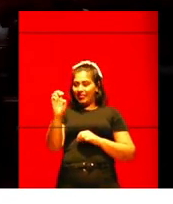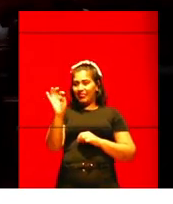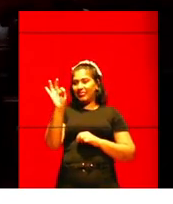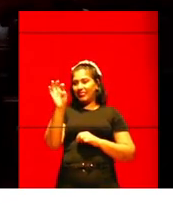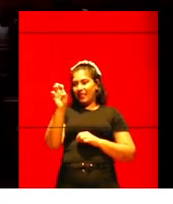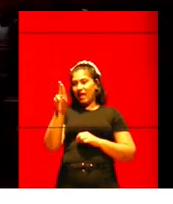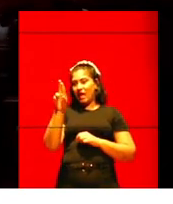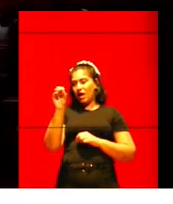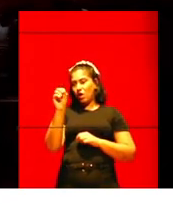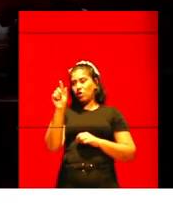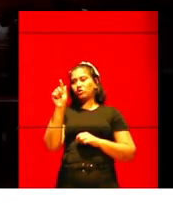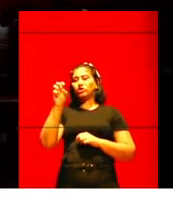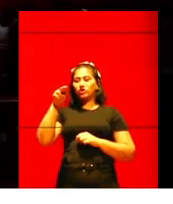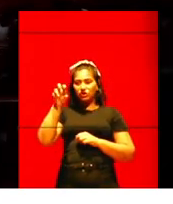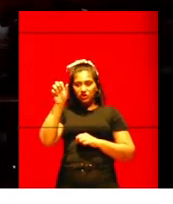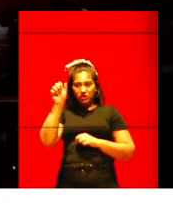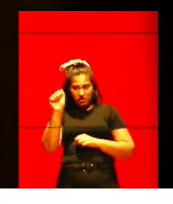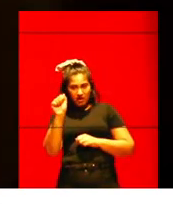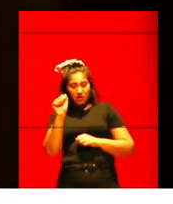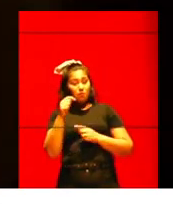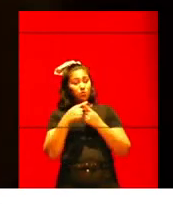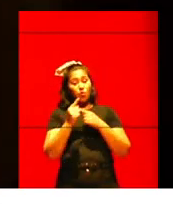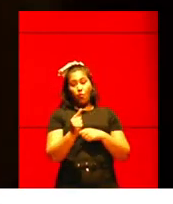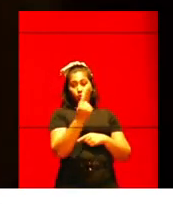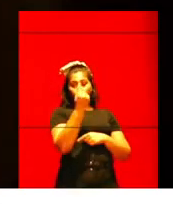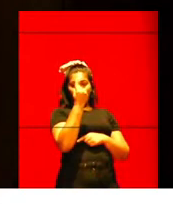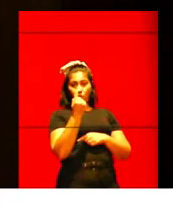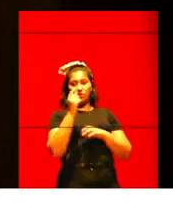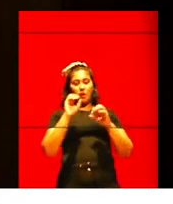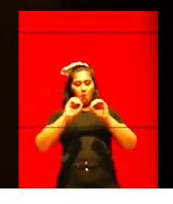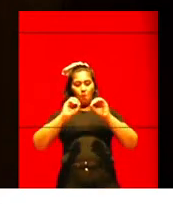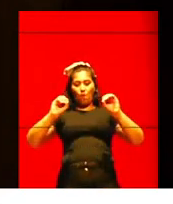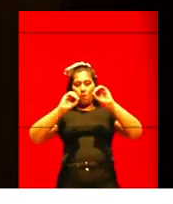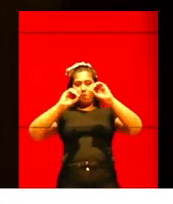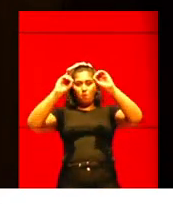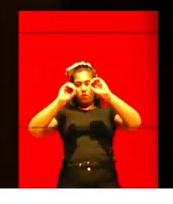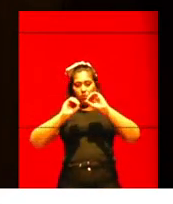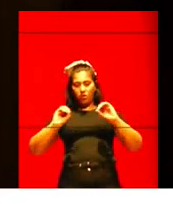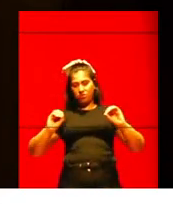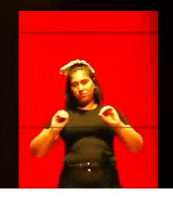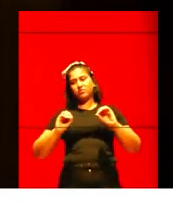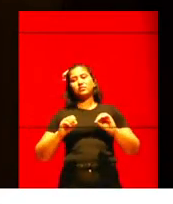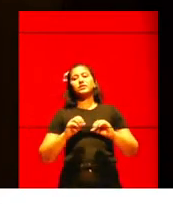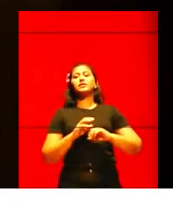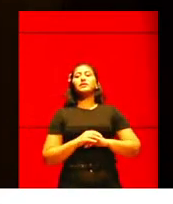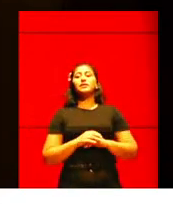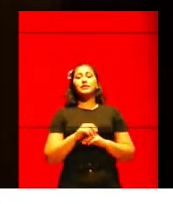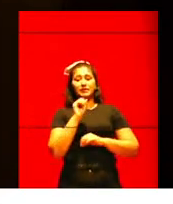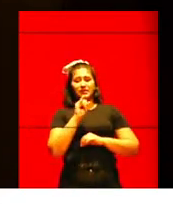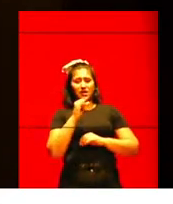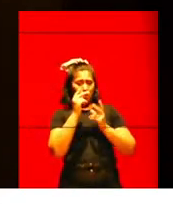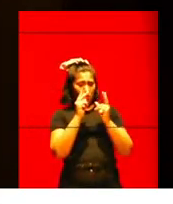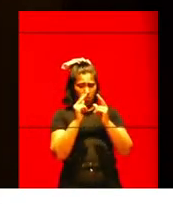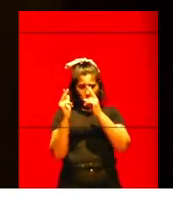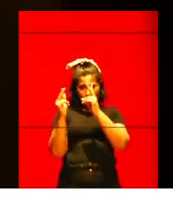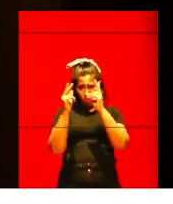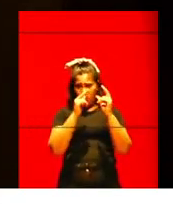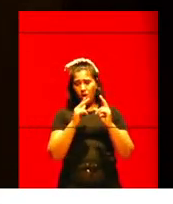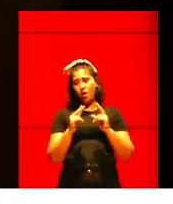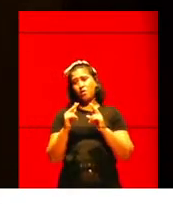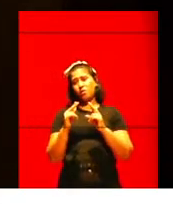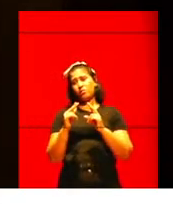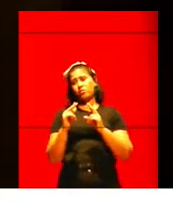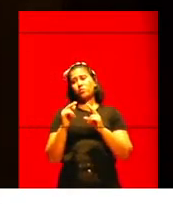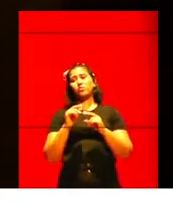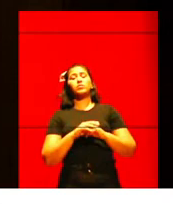heterogênea. Quando não estiver entre carbonos, vai ser uma cadeia... Alguns